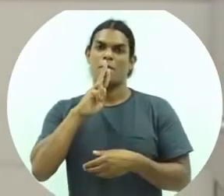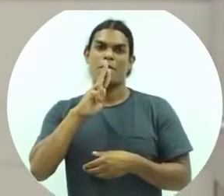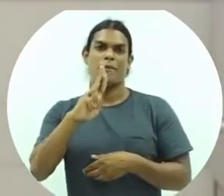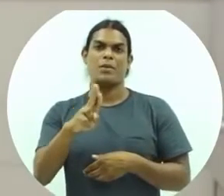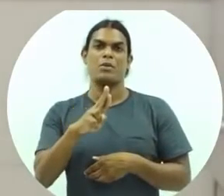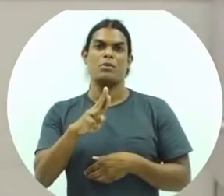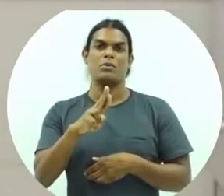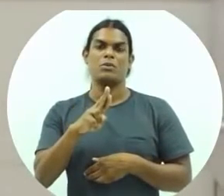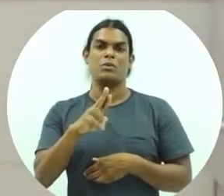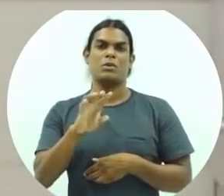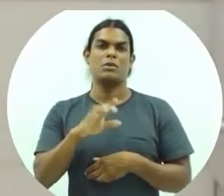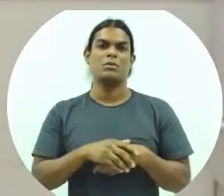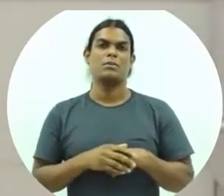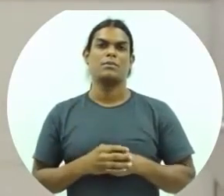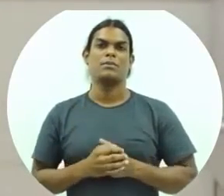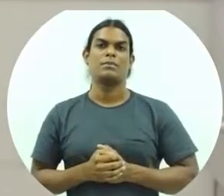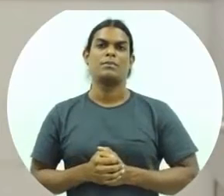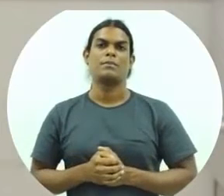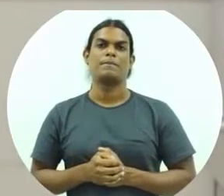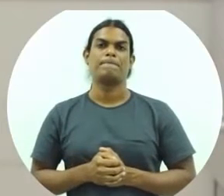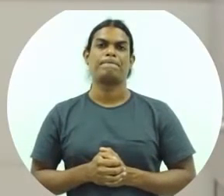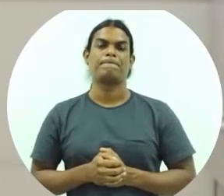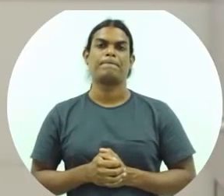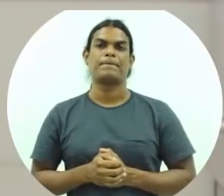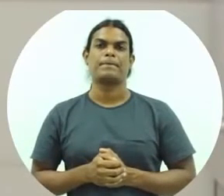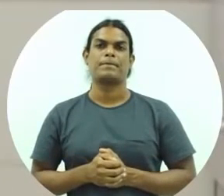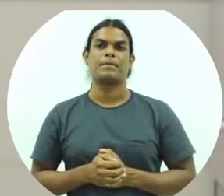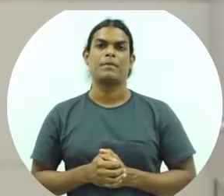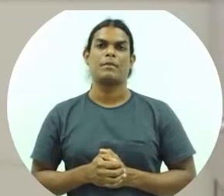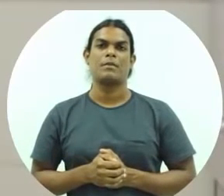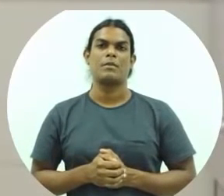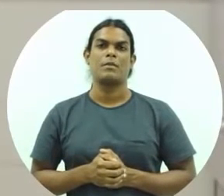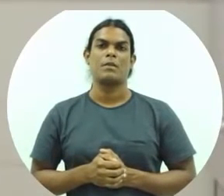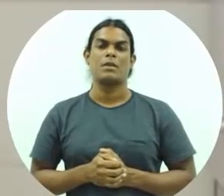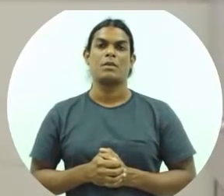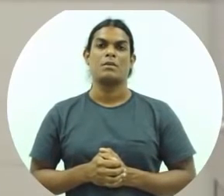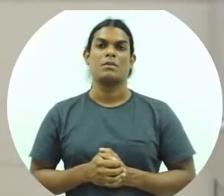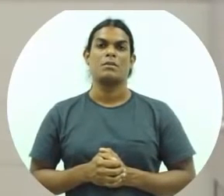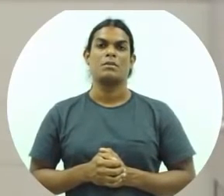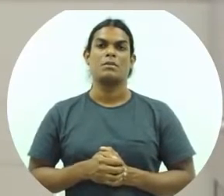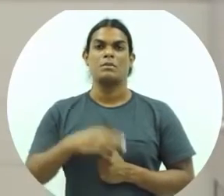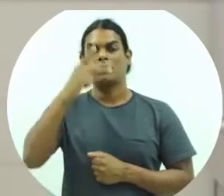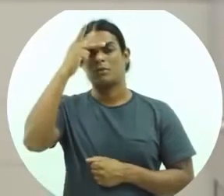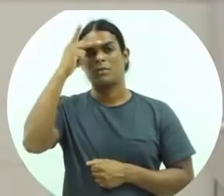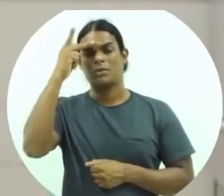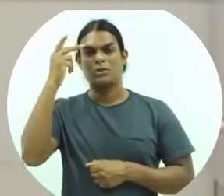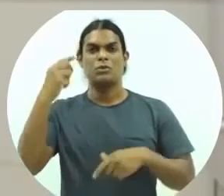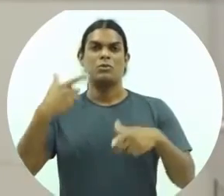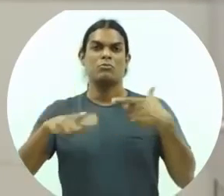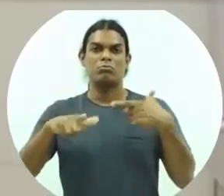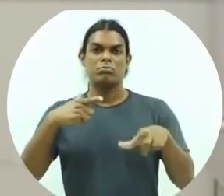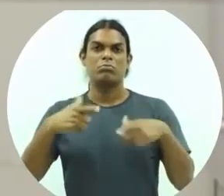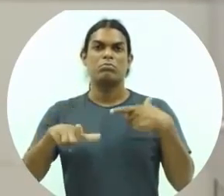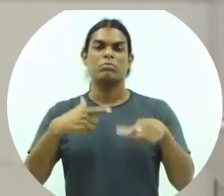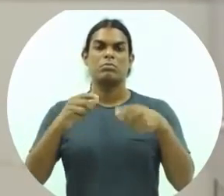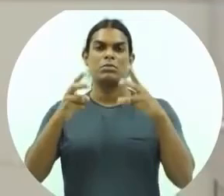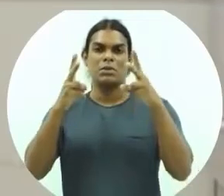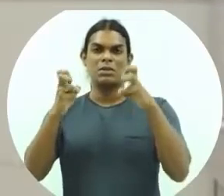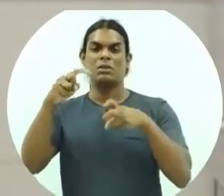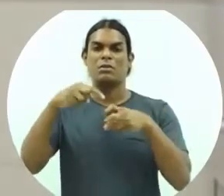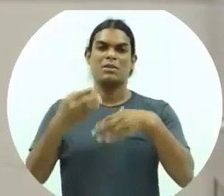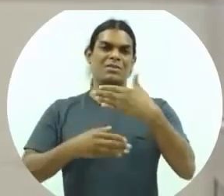suficiente para que o instrumento dê certo. Quando as pessoas avaliadas percebem o processo como injusto